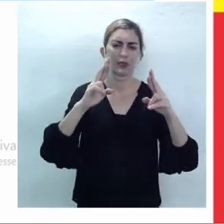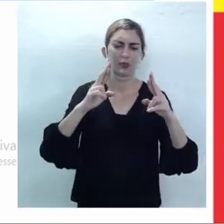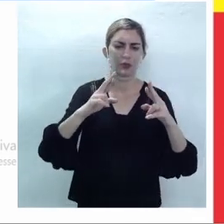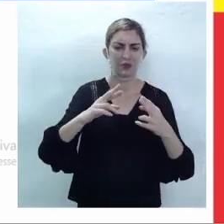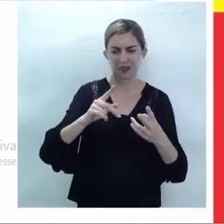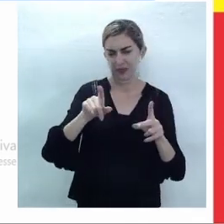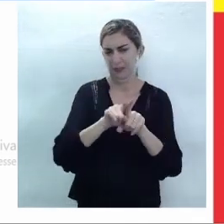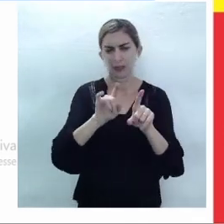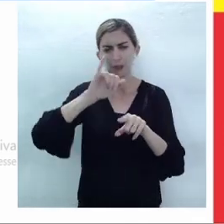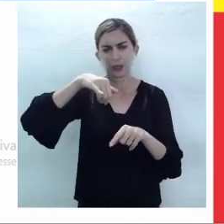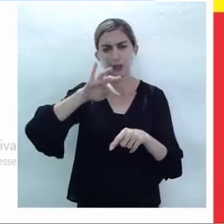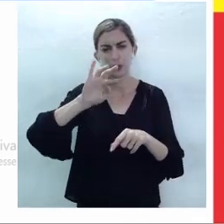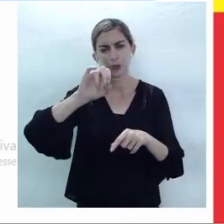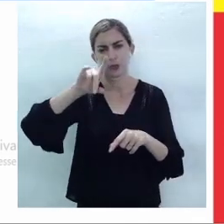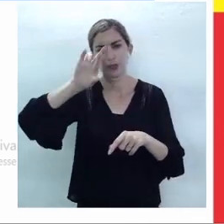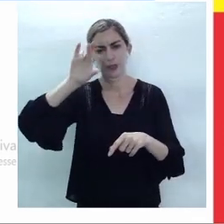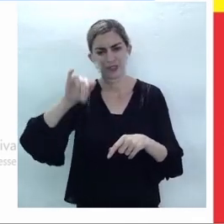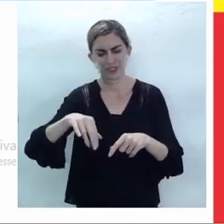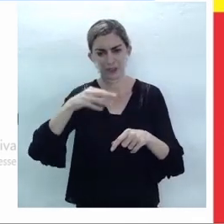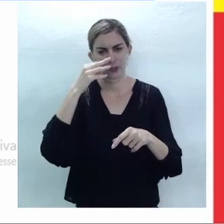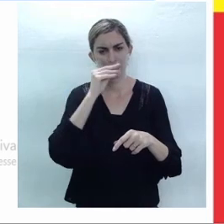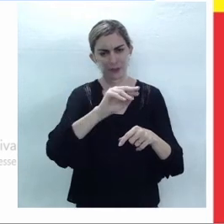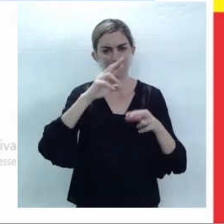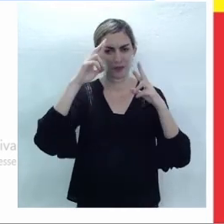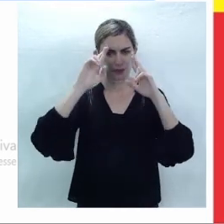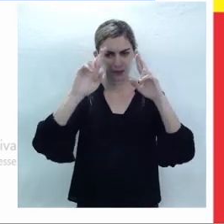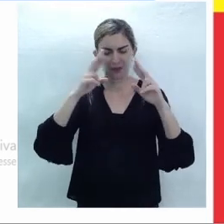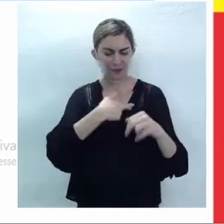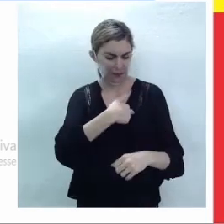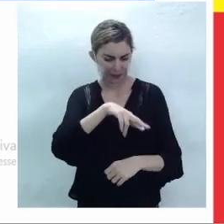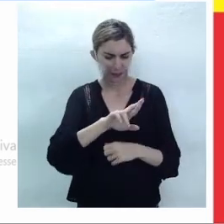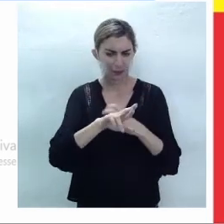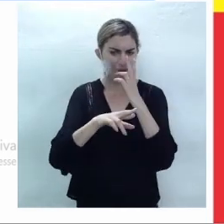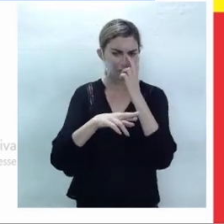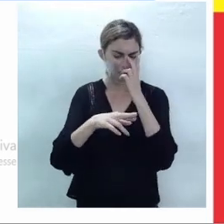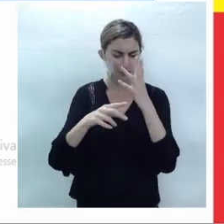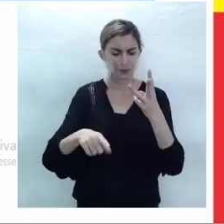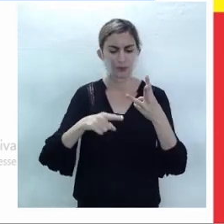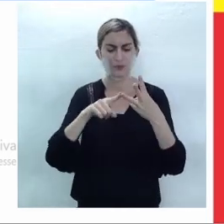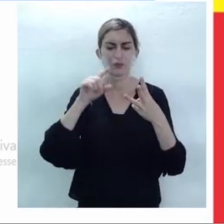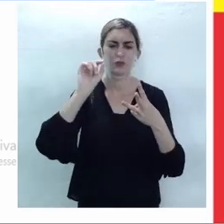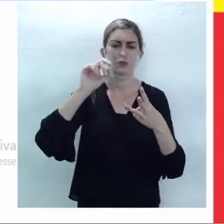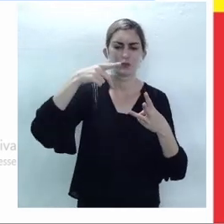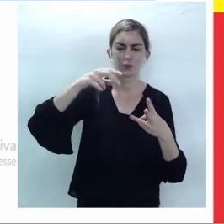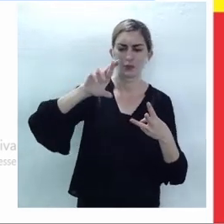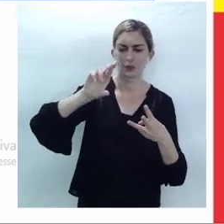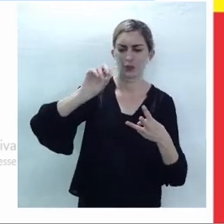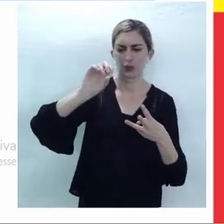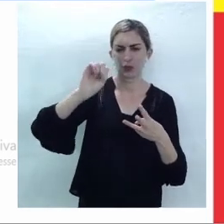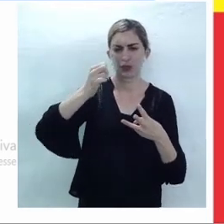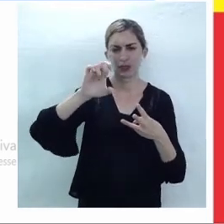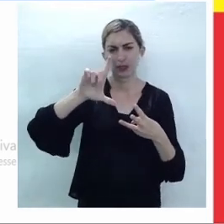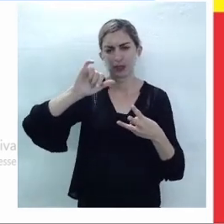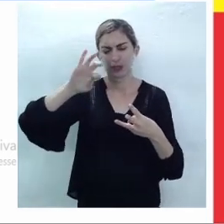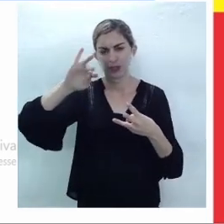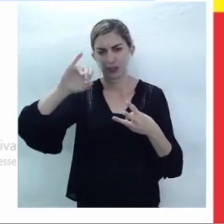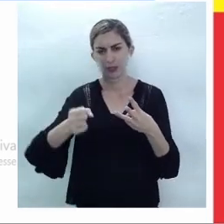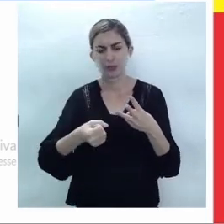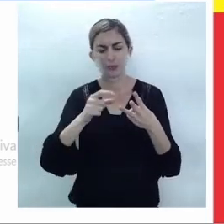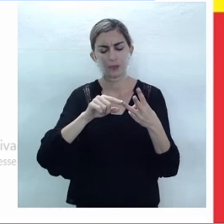a intolerância religiosa. Também é importante saber. Terceiro, o que é o proselitismo? Exemplifique